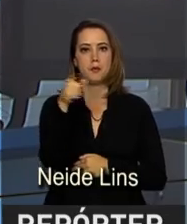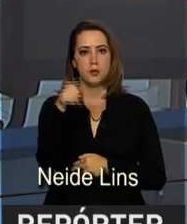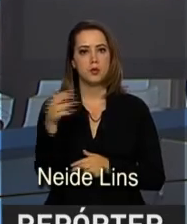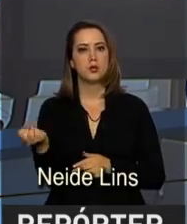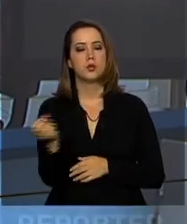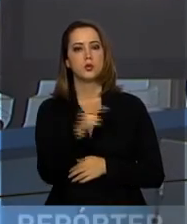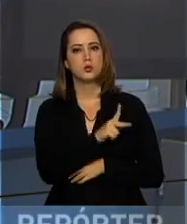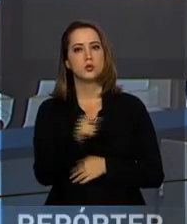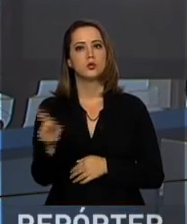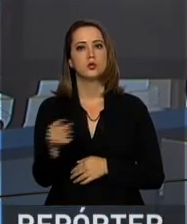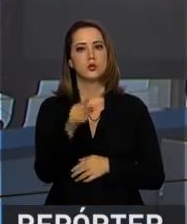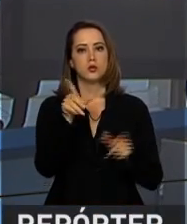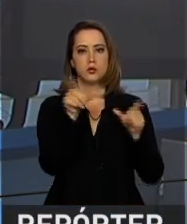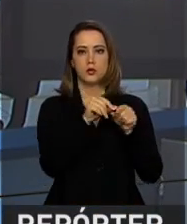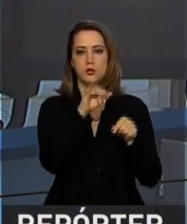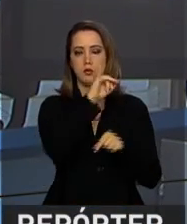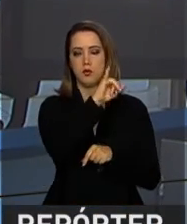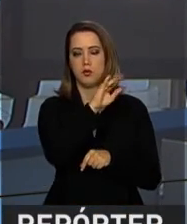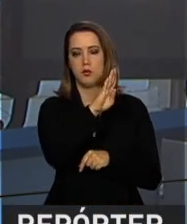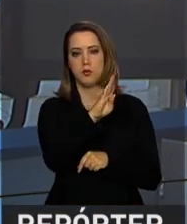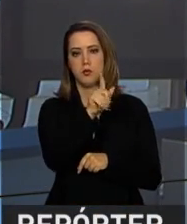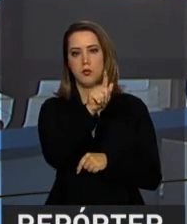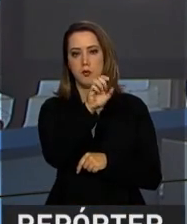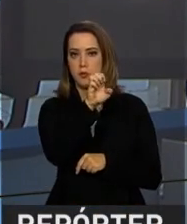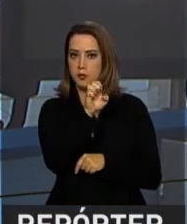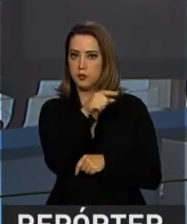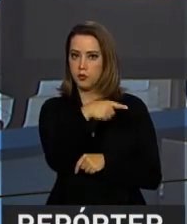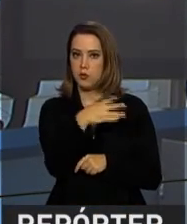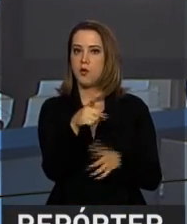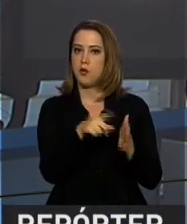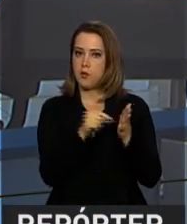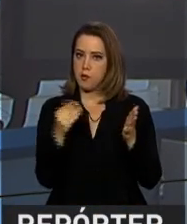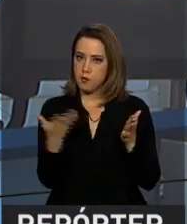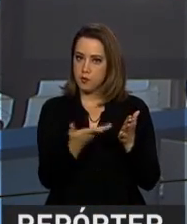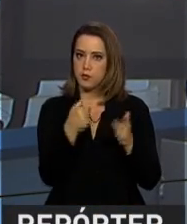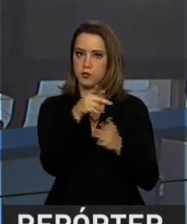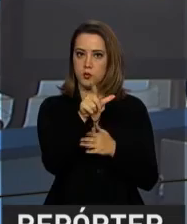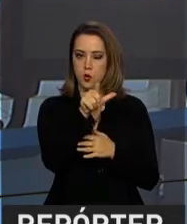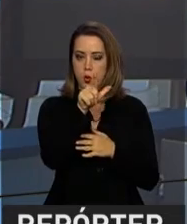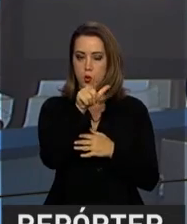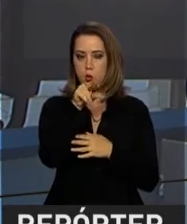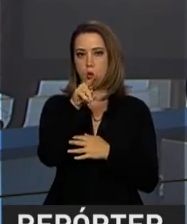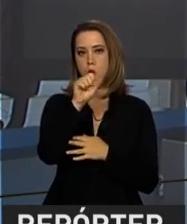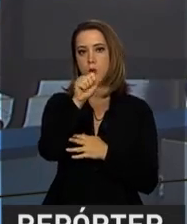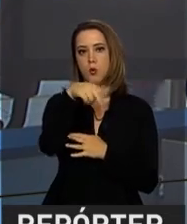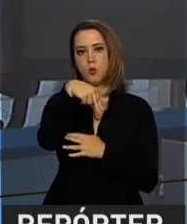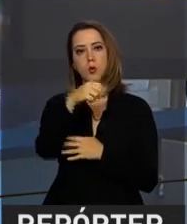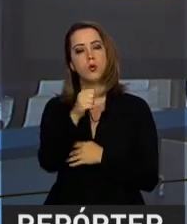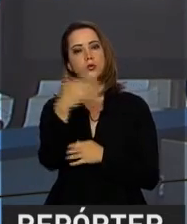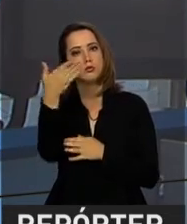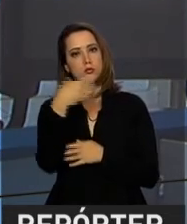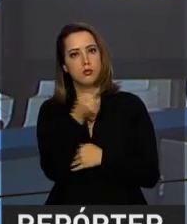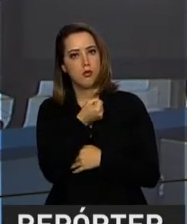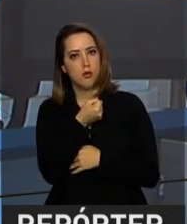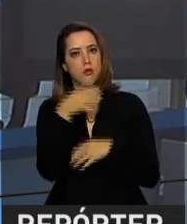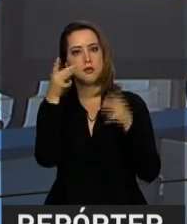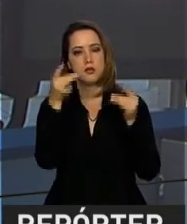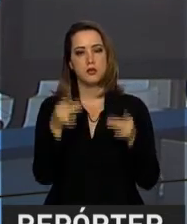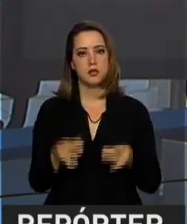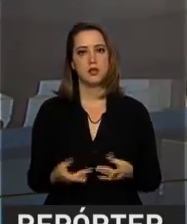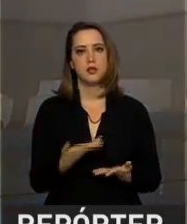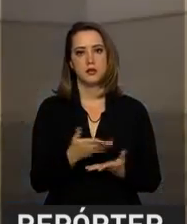A posse foi agora há pouco no Palácio Planalto. A repórter Luana Cari acompanhou a cerimônia e traz os detalhes para a gente. Olá,